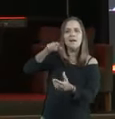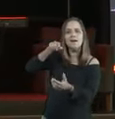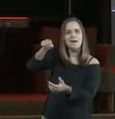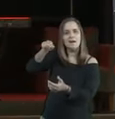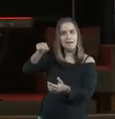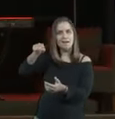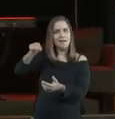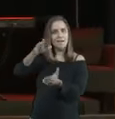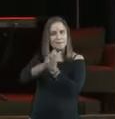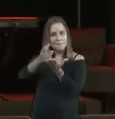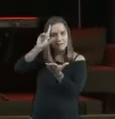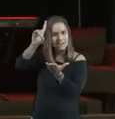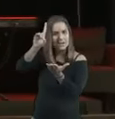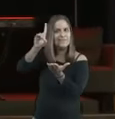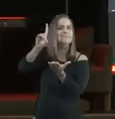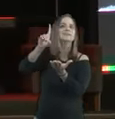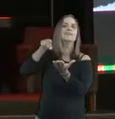nenhum.